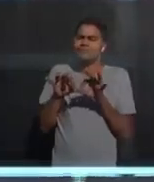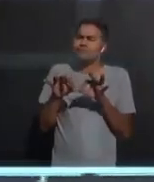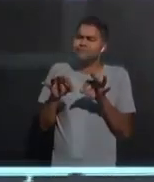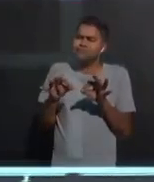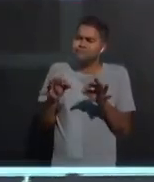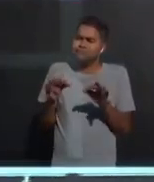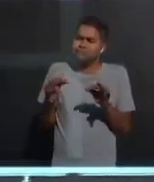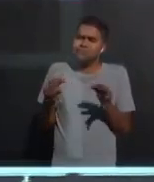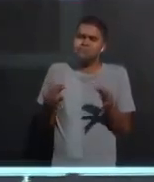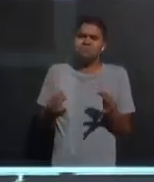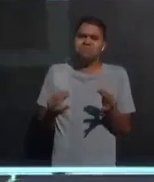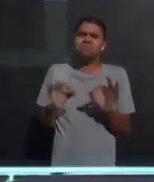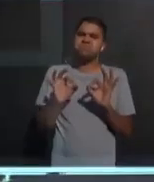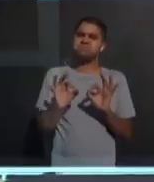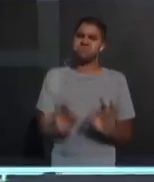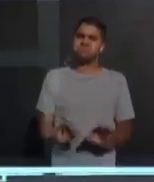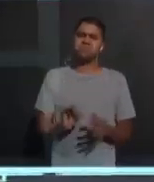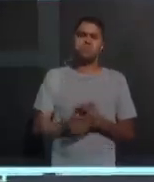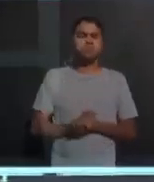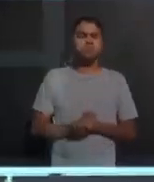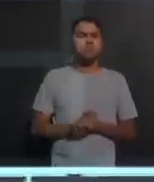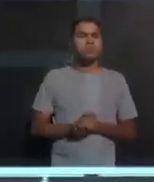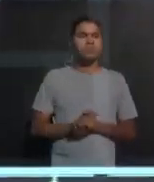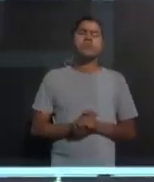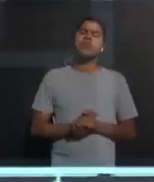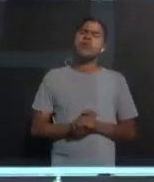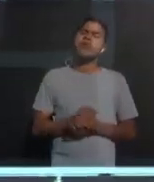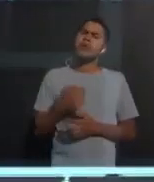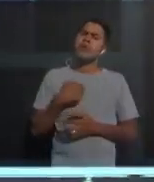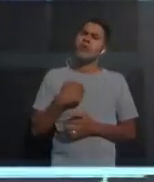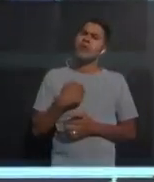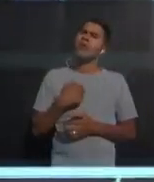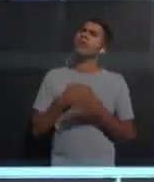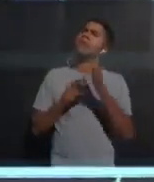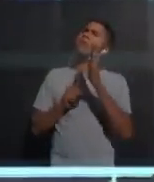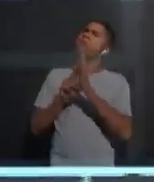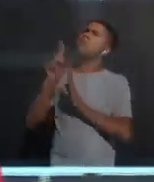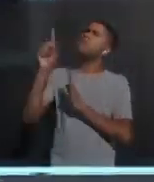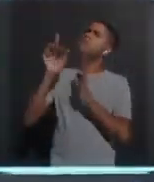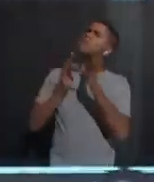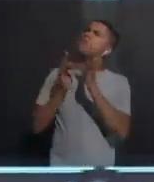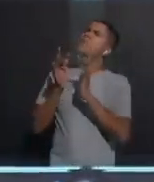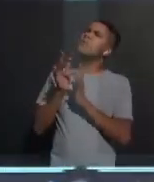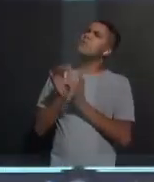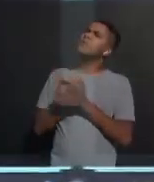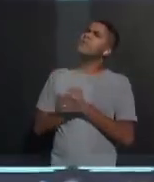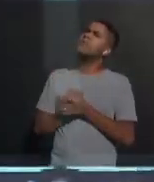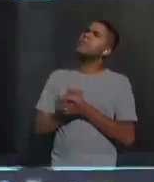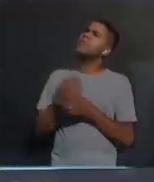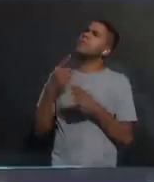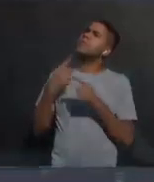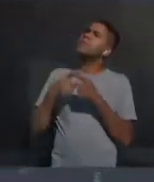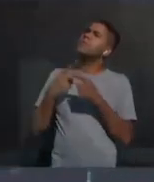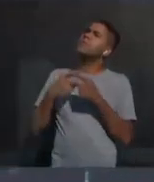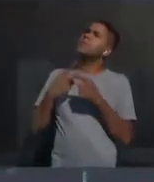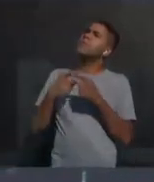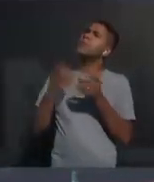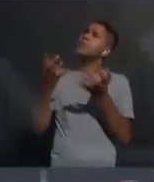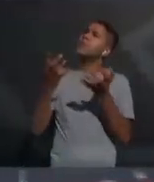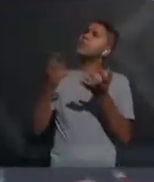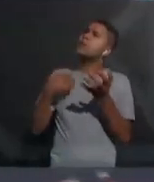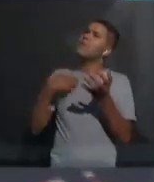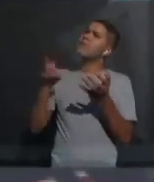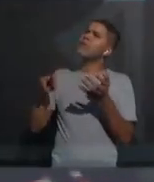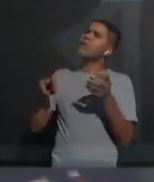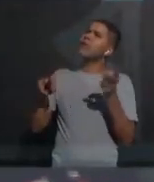simplicidade e eu fiquei muitas vezes eu me pergunto pra jesus jesus por que o senhor quer que